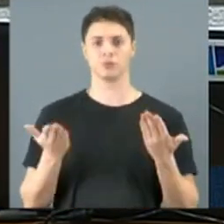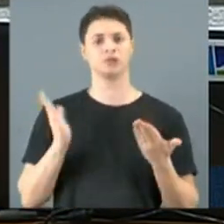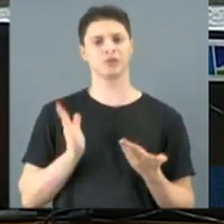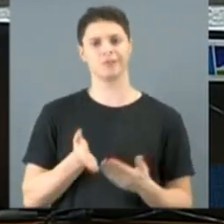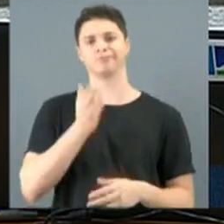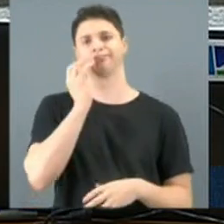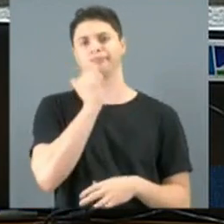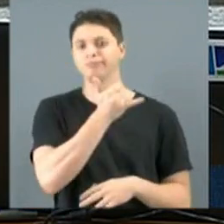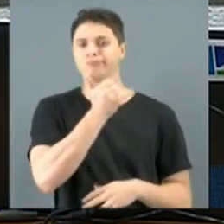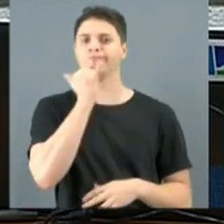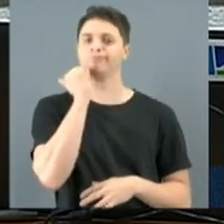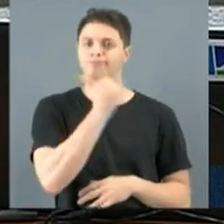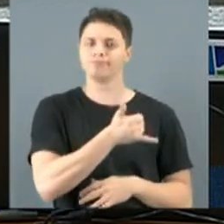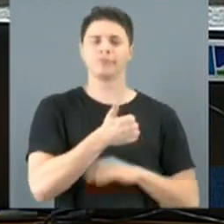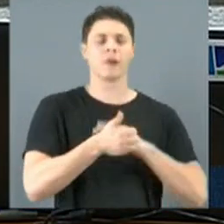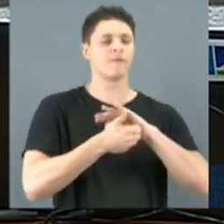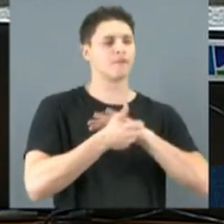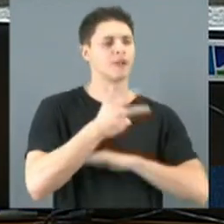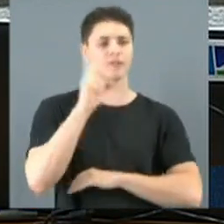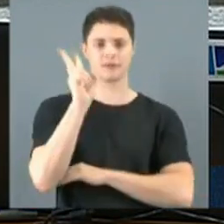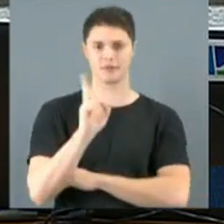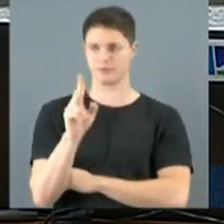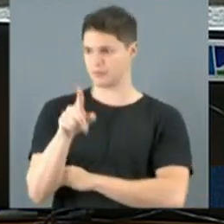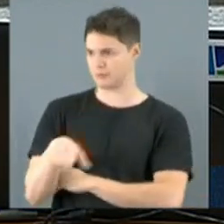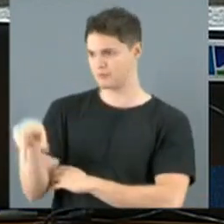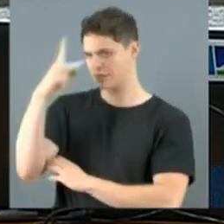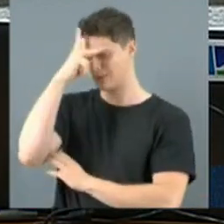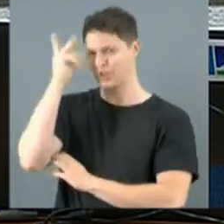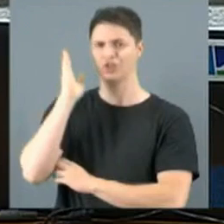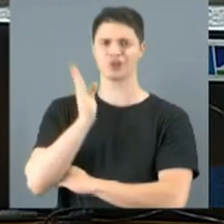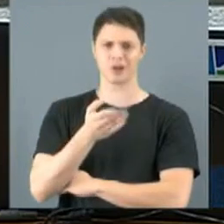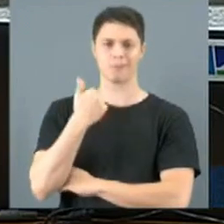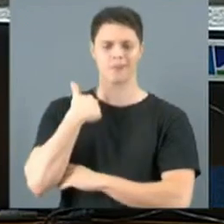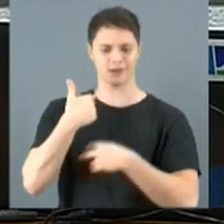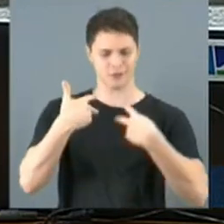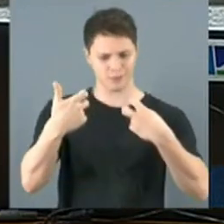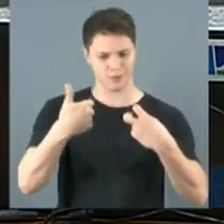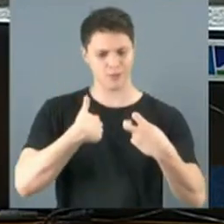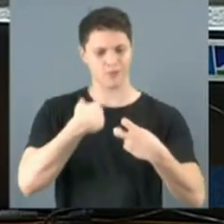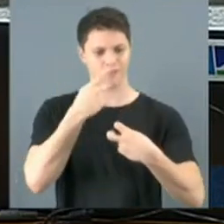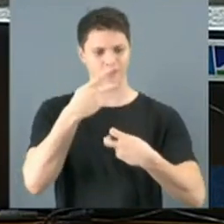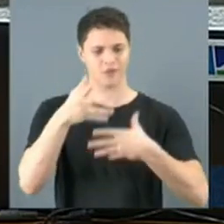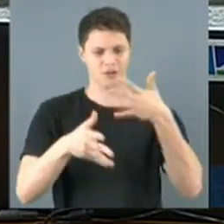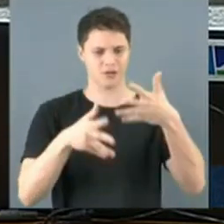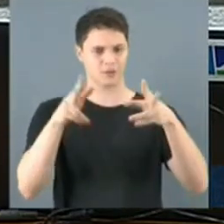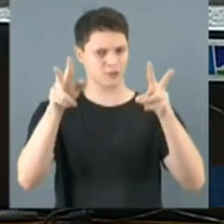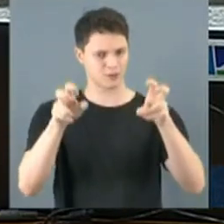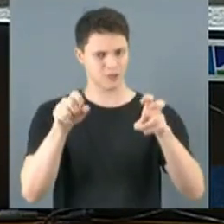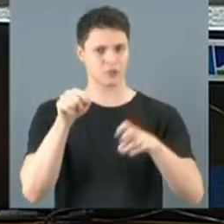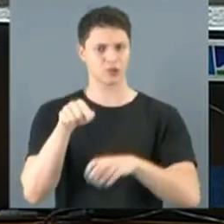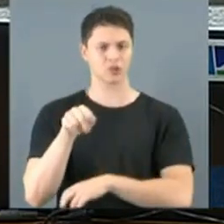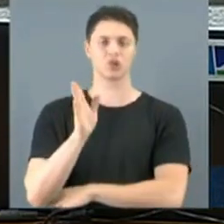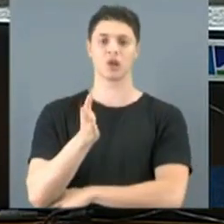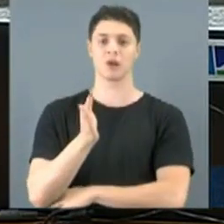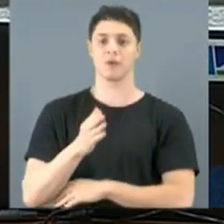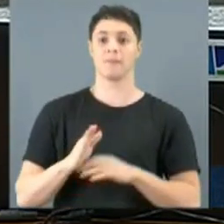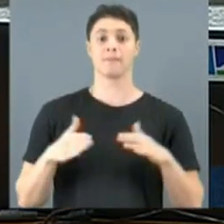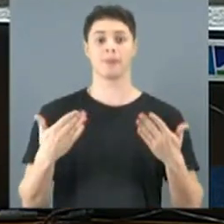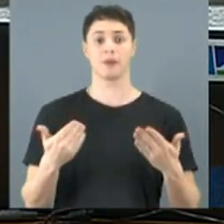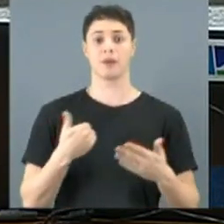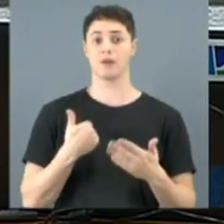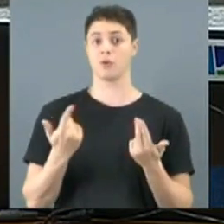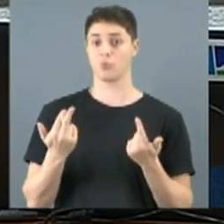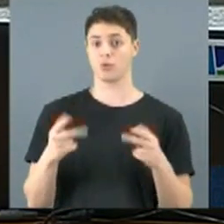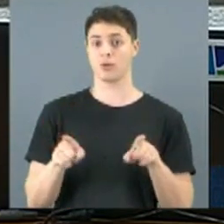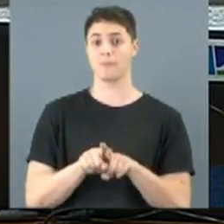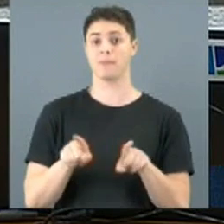na tecla aqui, muitas vezes, que todo mundo que está aqui, pelo menos já deve ter me ouvido falar um pouco sobre esses temas. Aliás, eu também